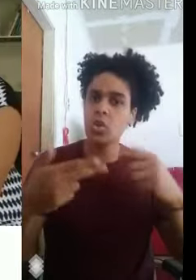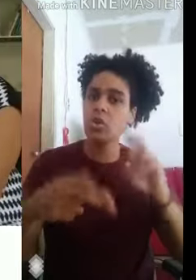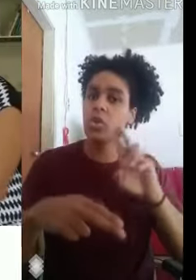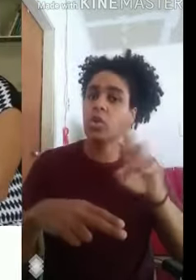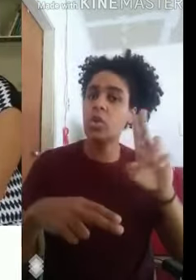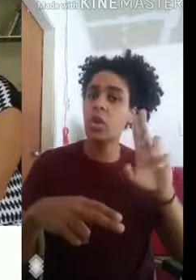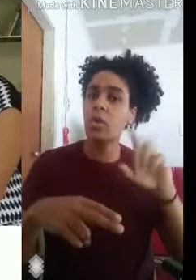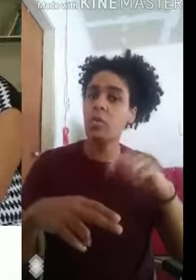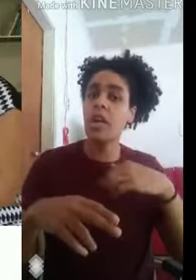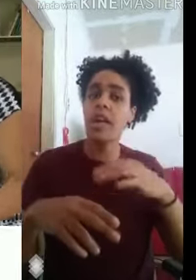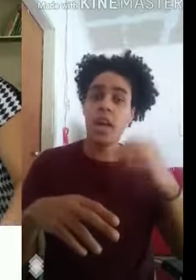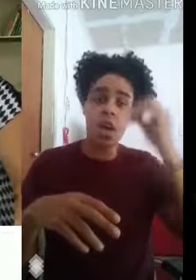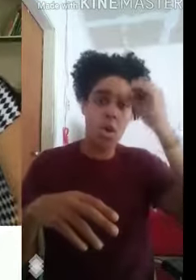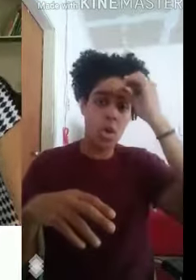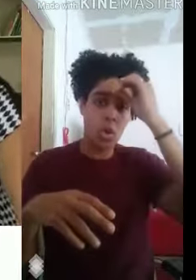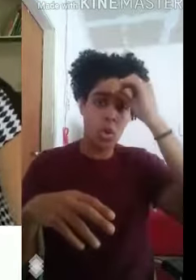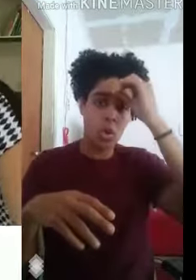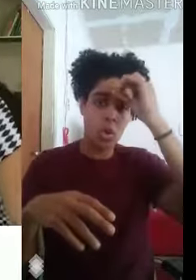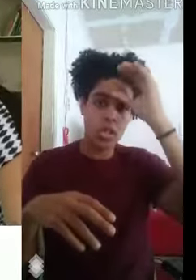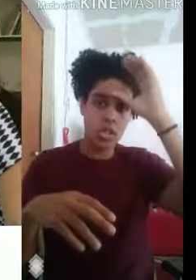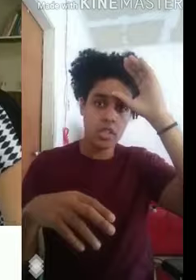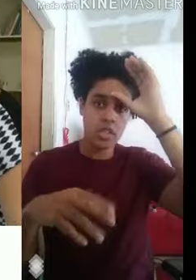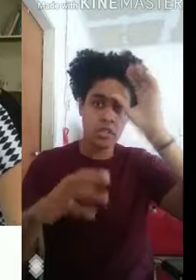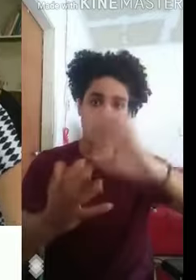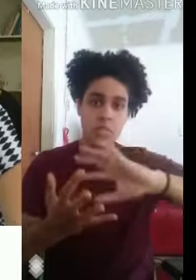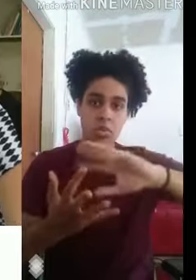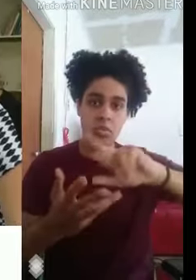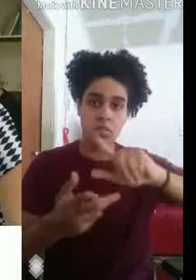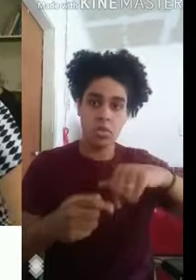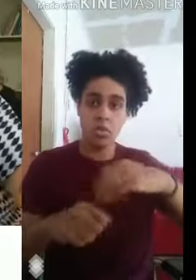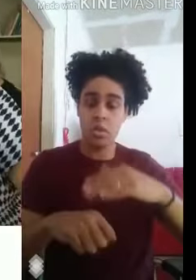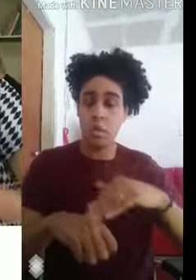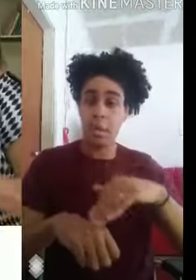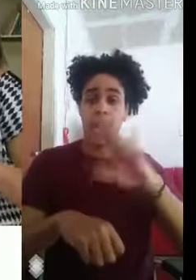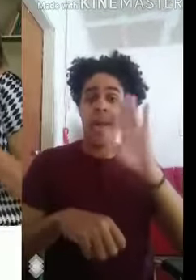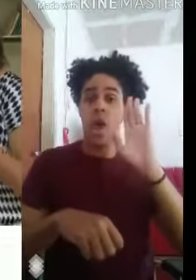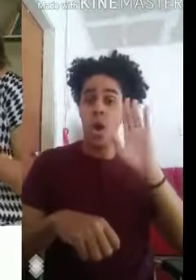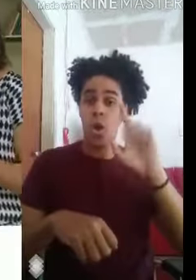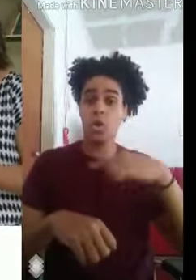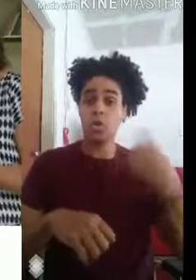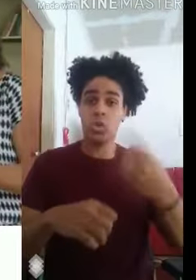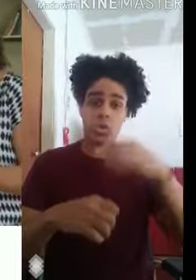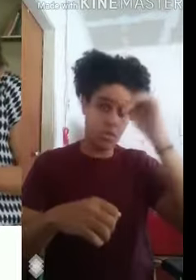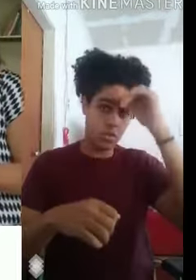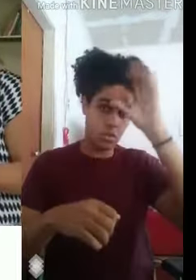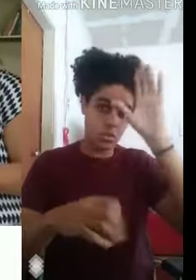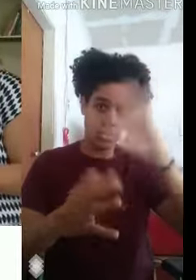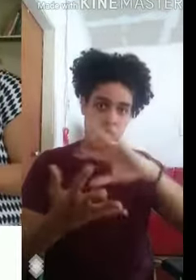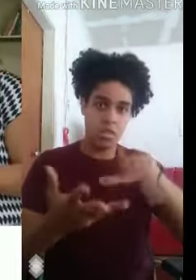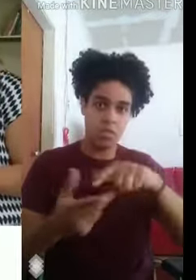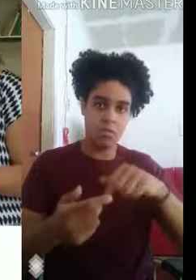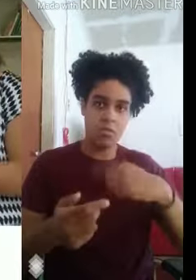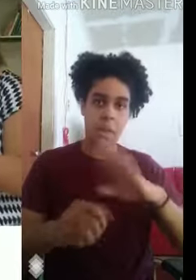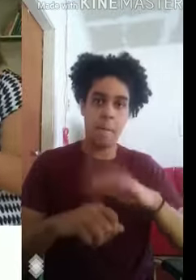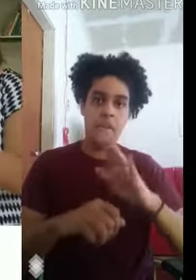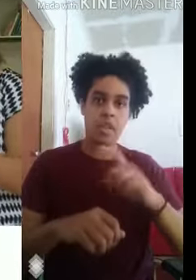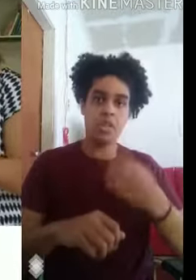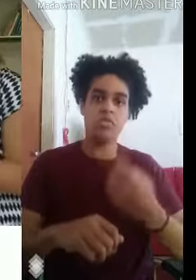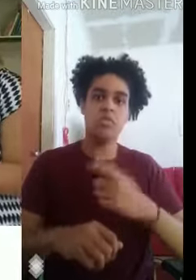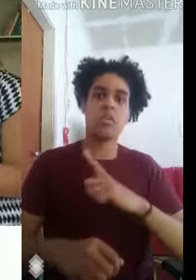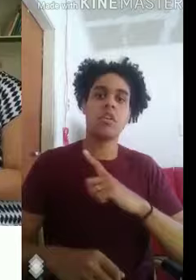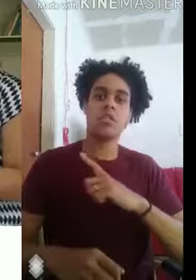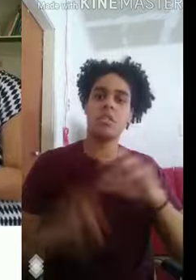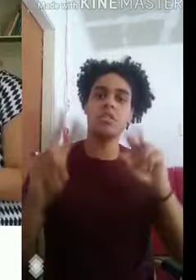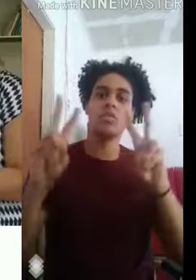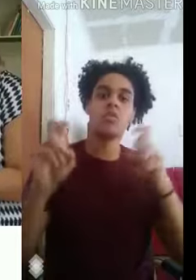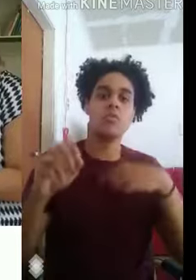gente precisa ter algo que se chama conhecimento de mundo. Quanto maior for o nosso conhecimento de mundo, mais